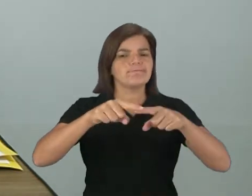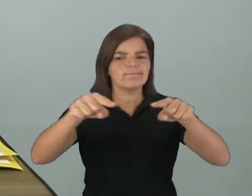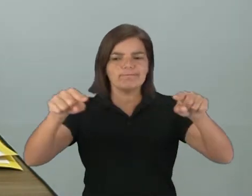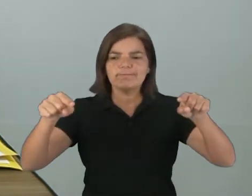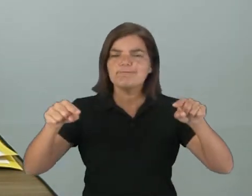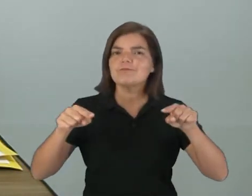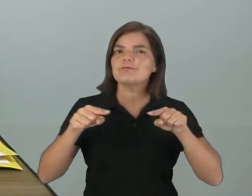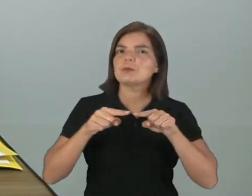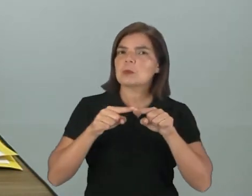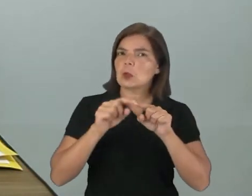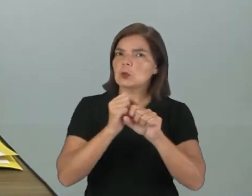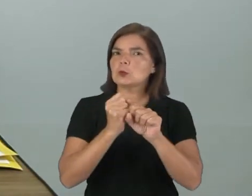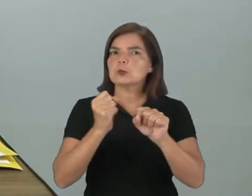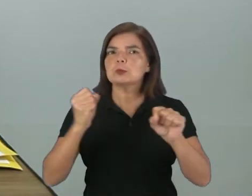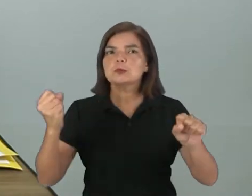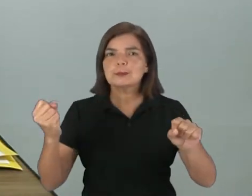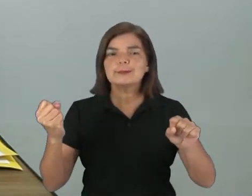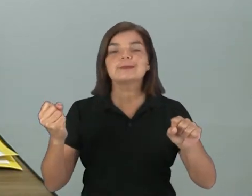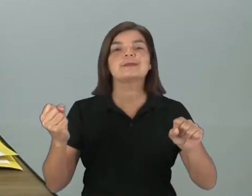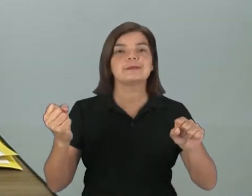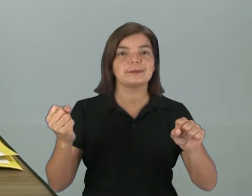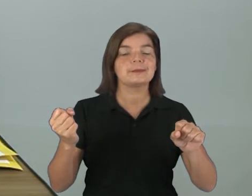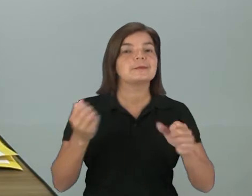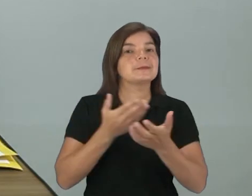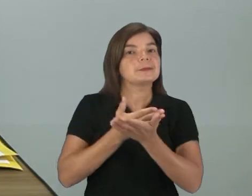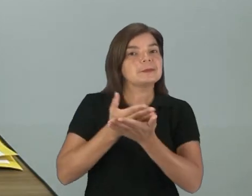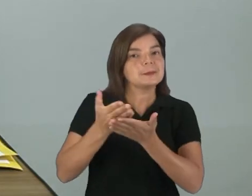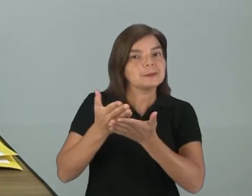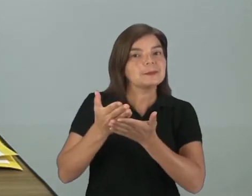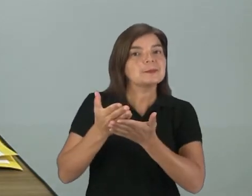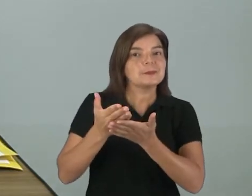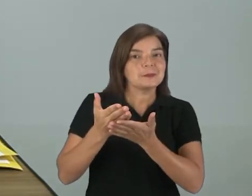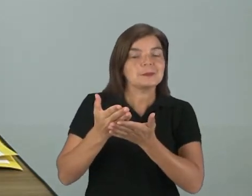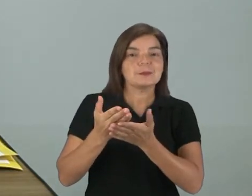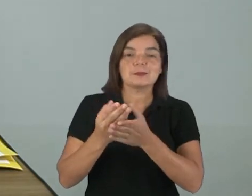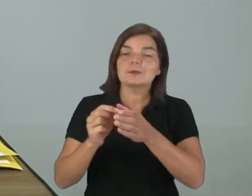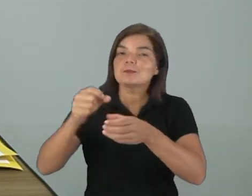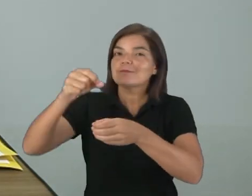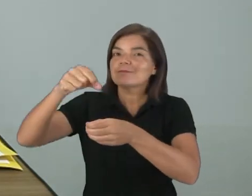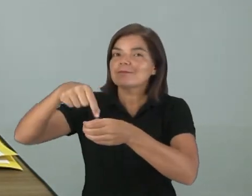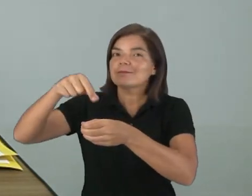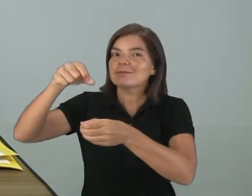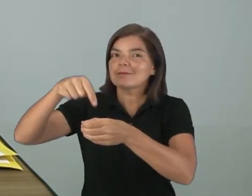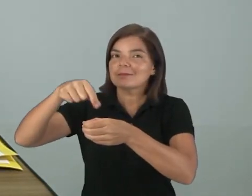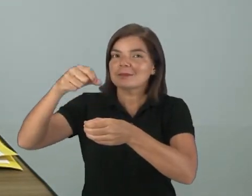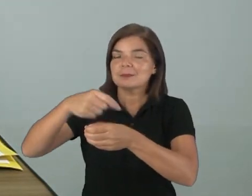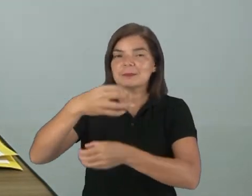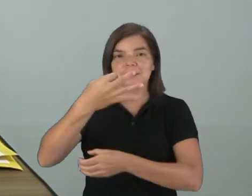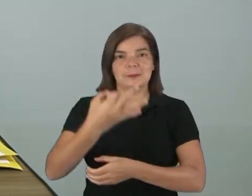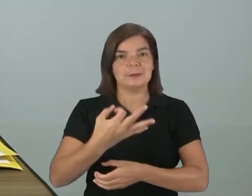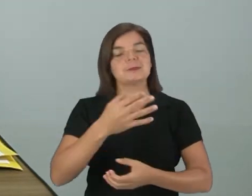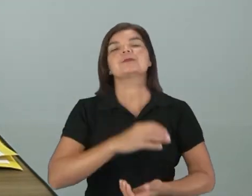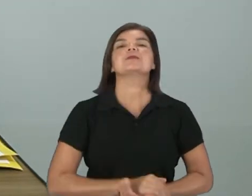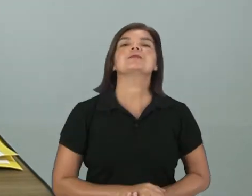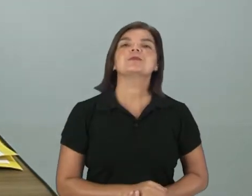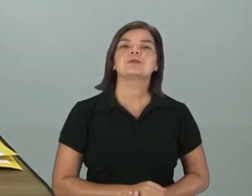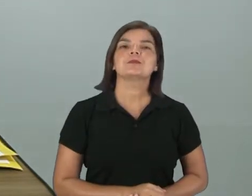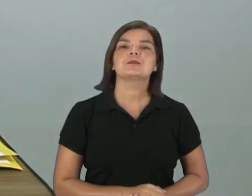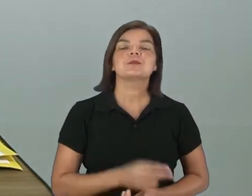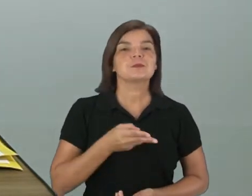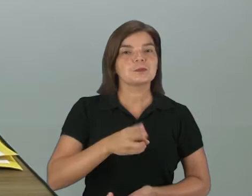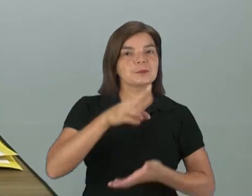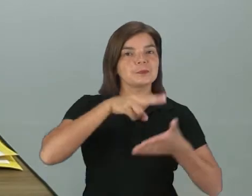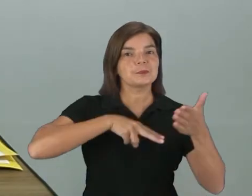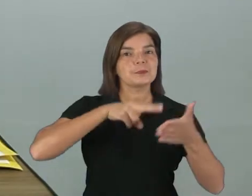que é mais amplo para começar com as plantações, certo? Vamos continuar a nossa